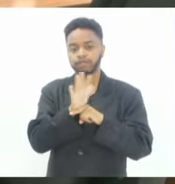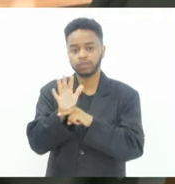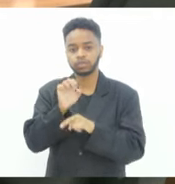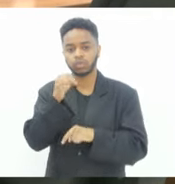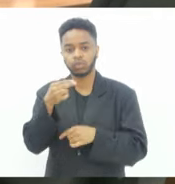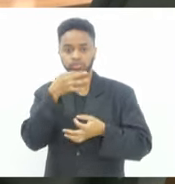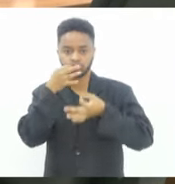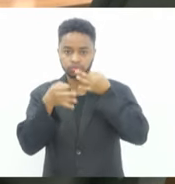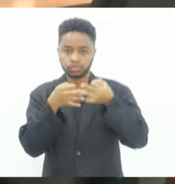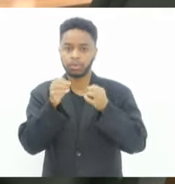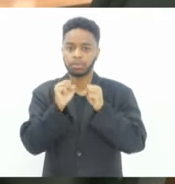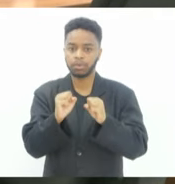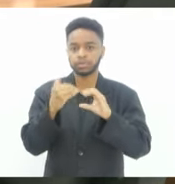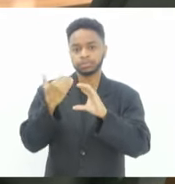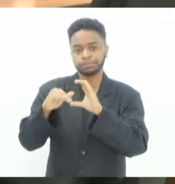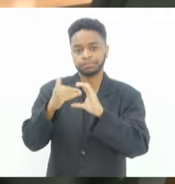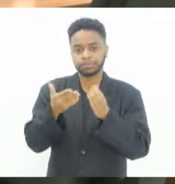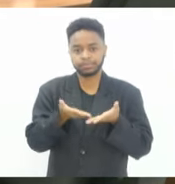é só acessar nosso e-mail